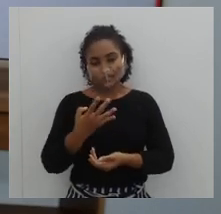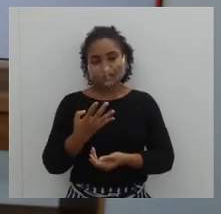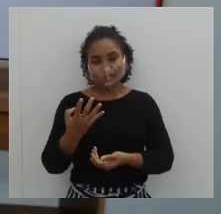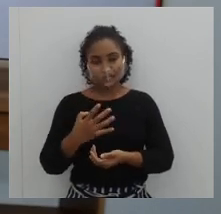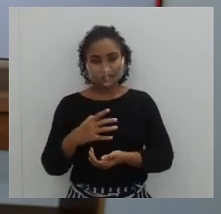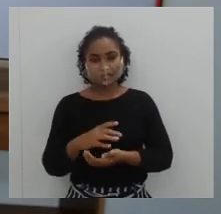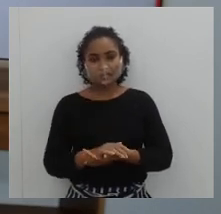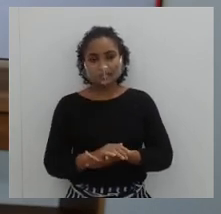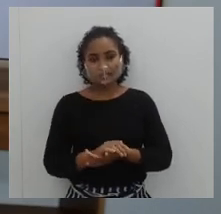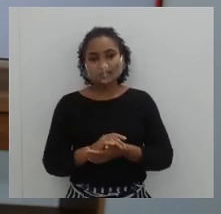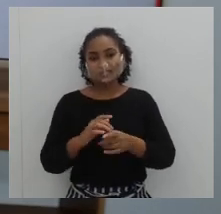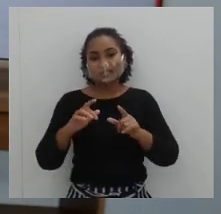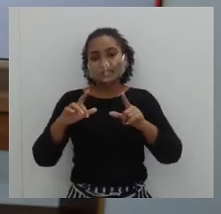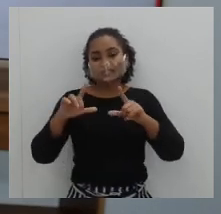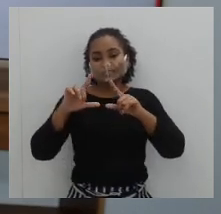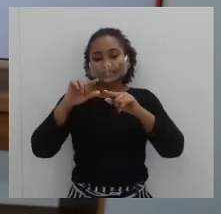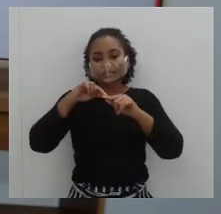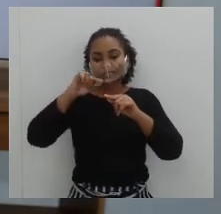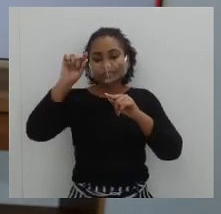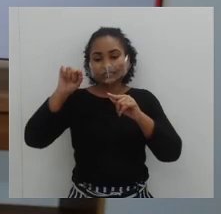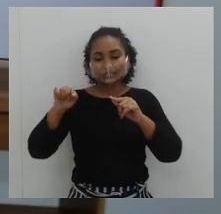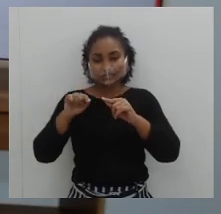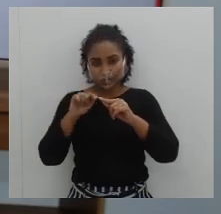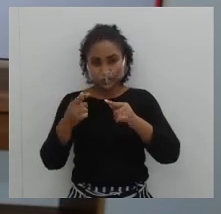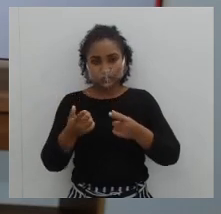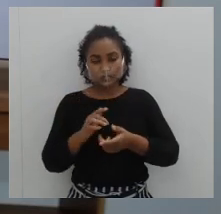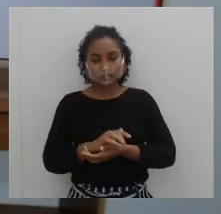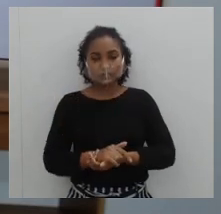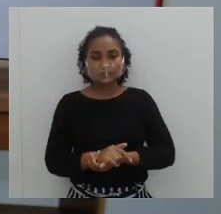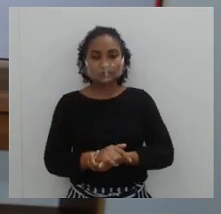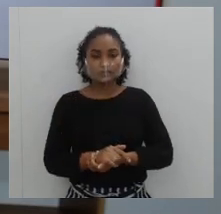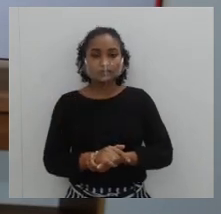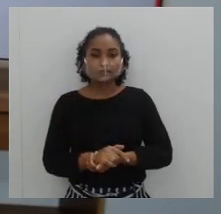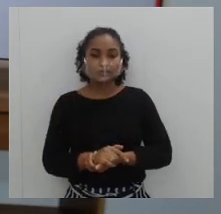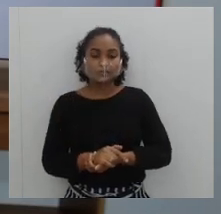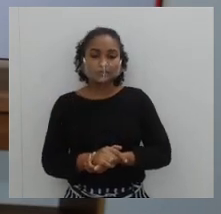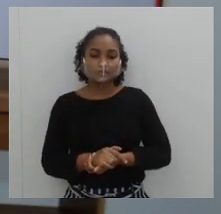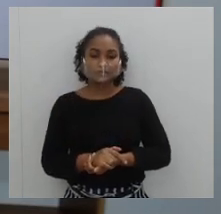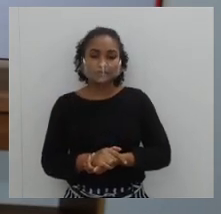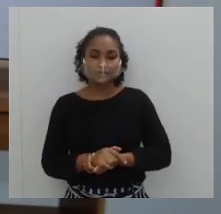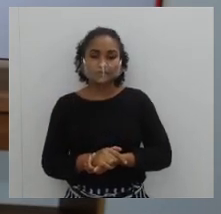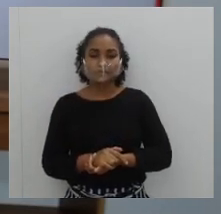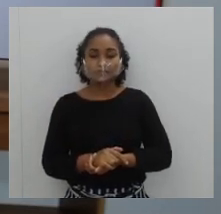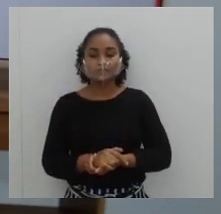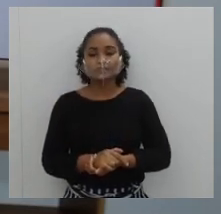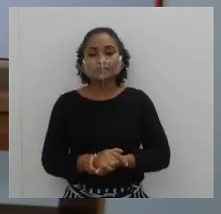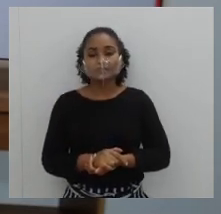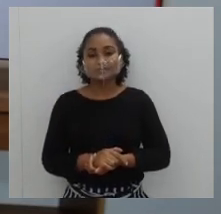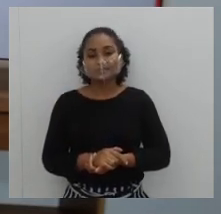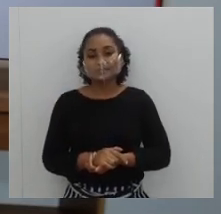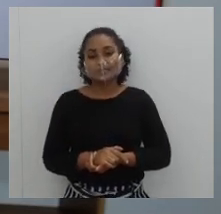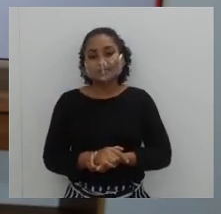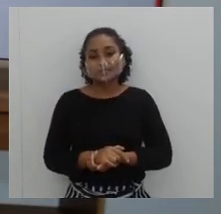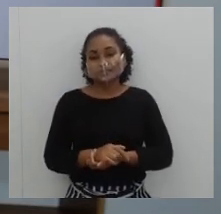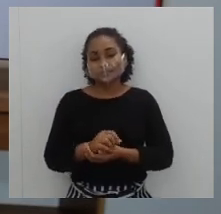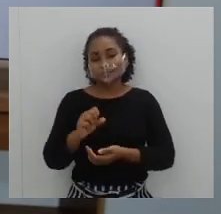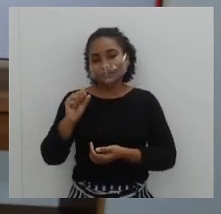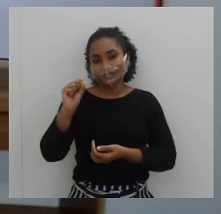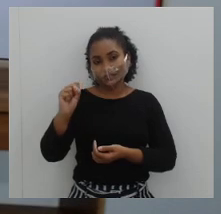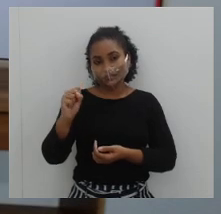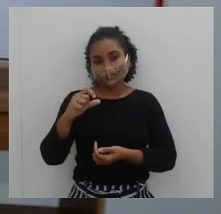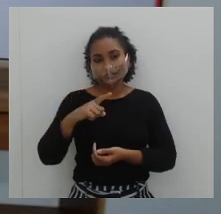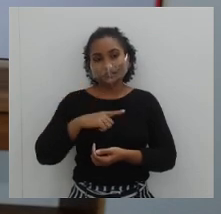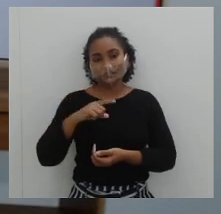polígonos triangulares regulares equiláteros, certo? Já no octaedro,